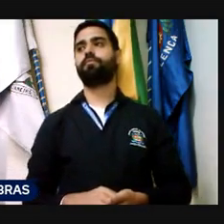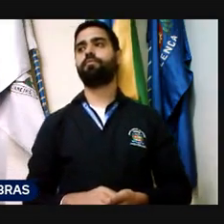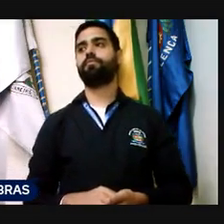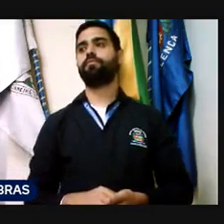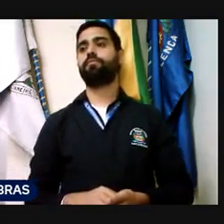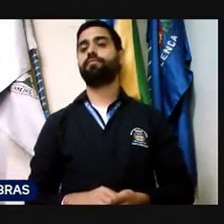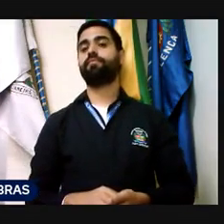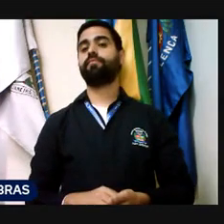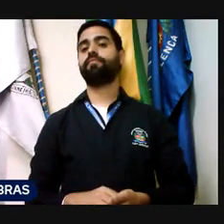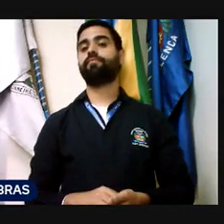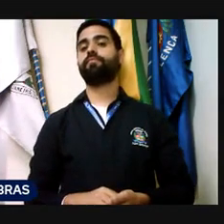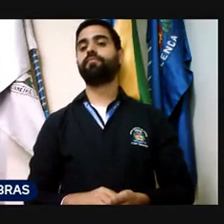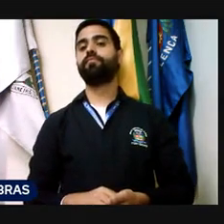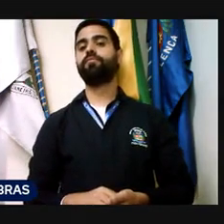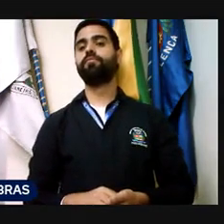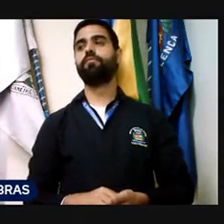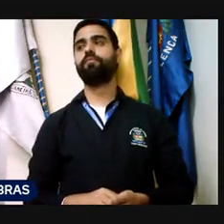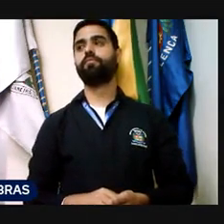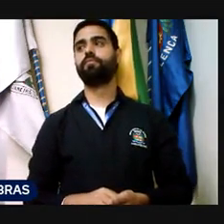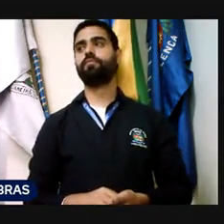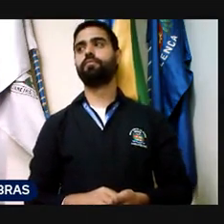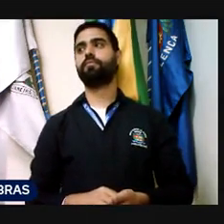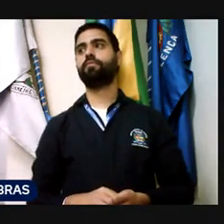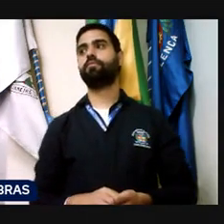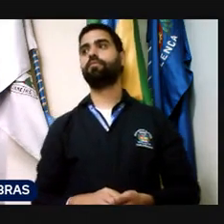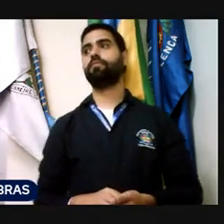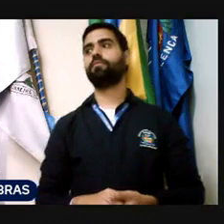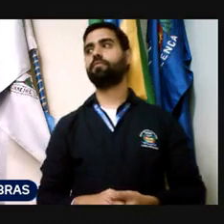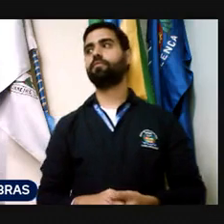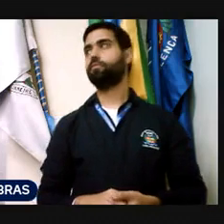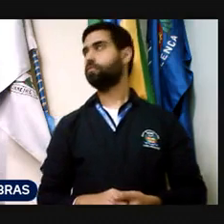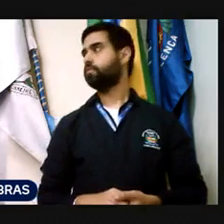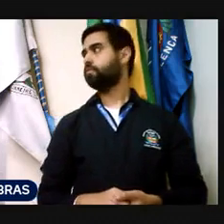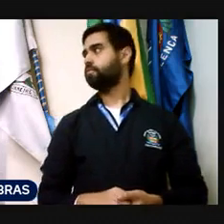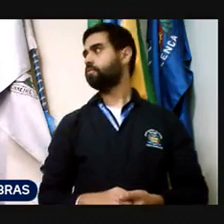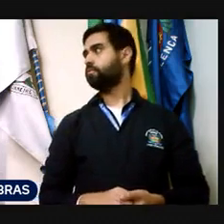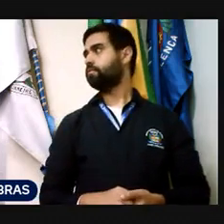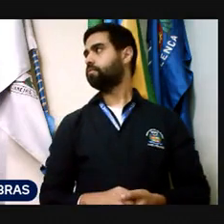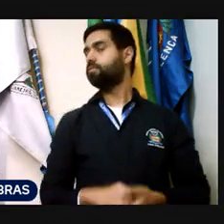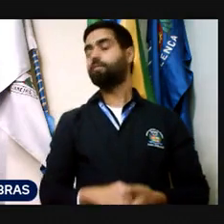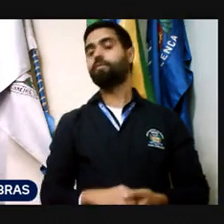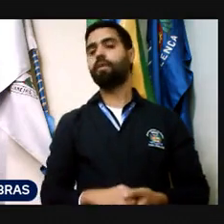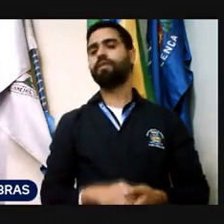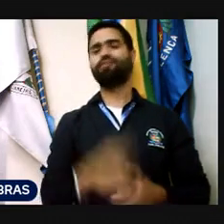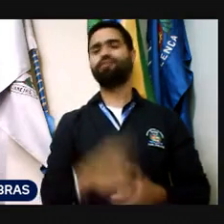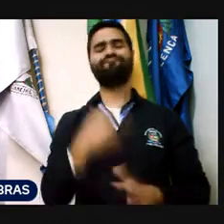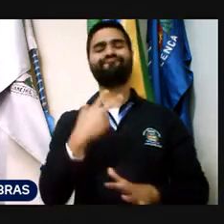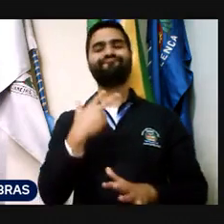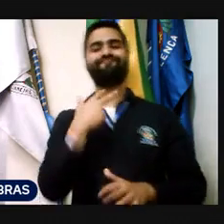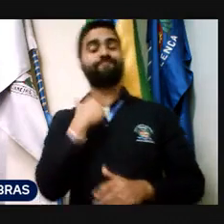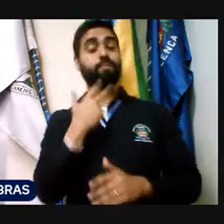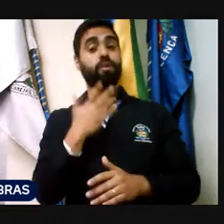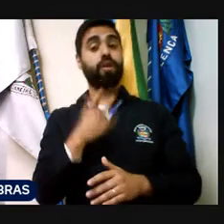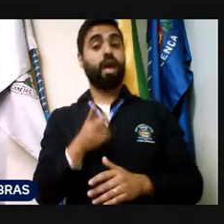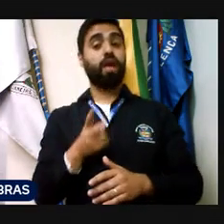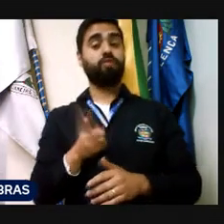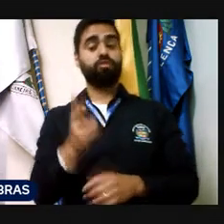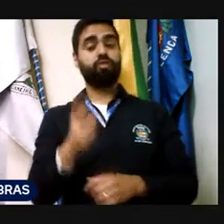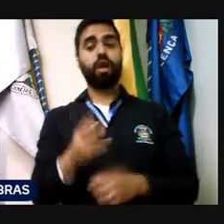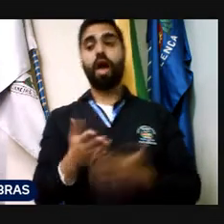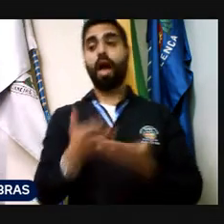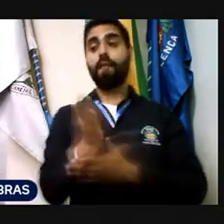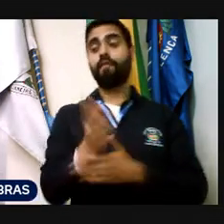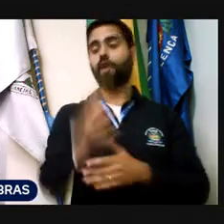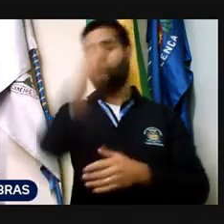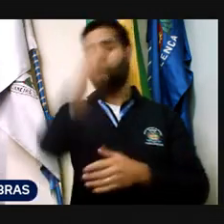A vista de inconstitucionalidade formal, o visto de iniciativa demonstrados os óbvios que impede a sanção do texto aprovado por esta Igreja Casa Legislativa, o